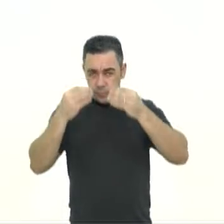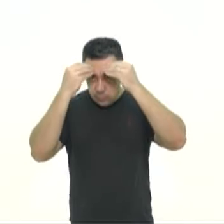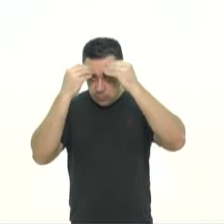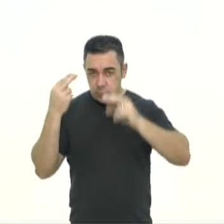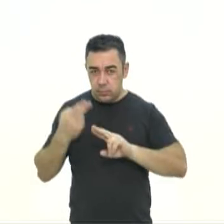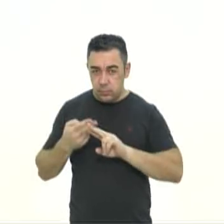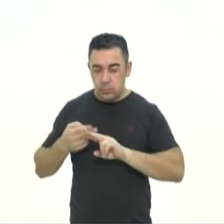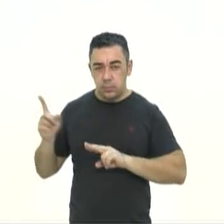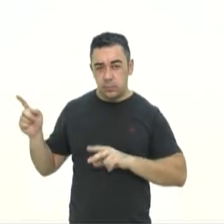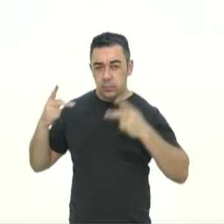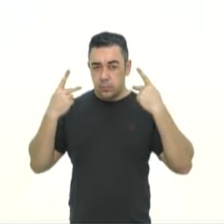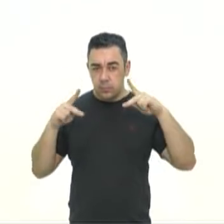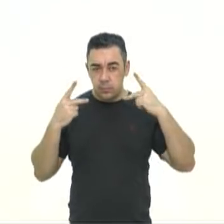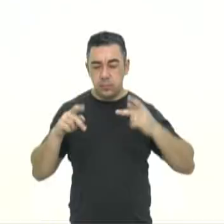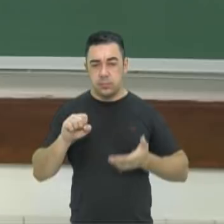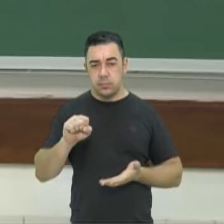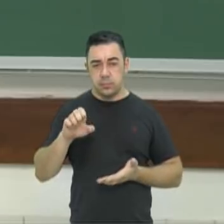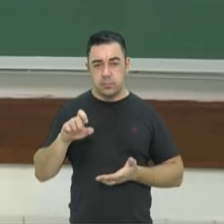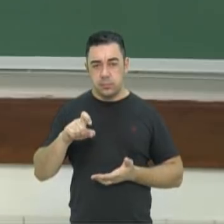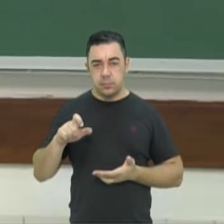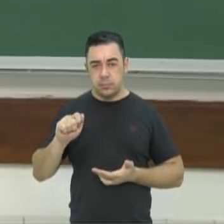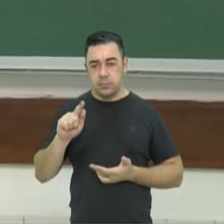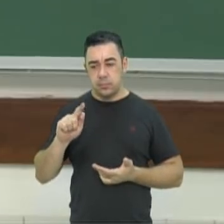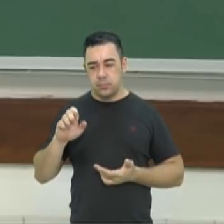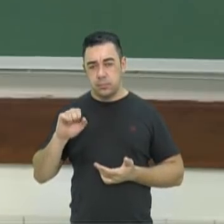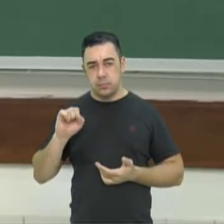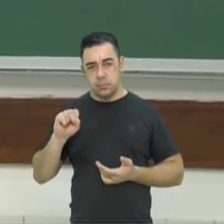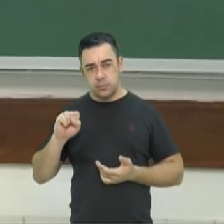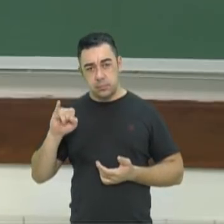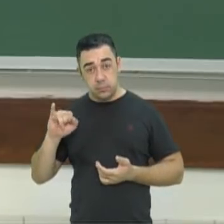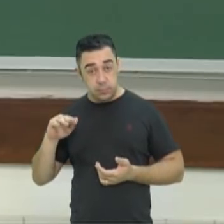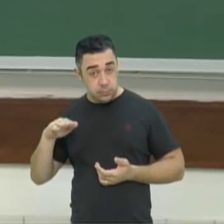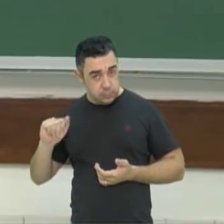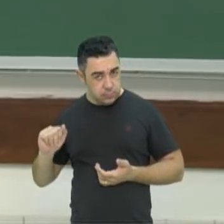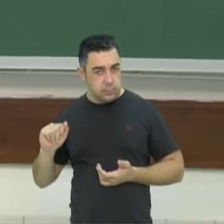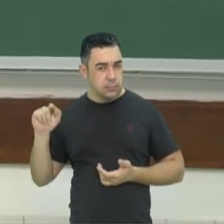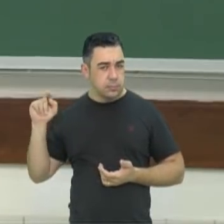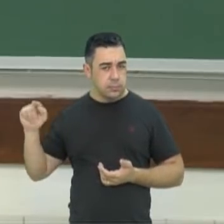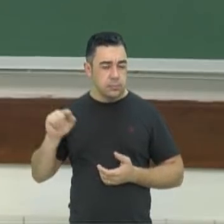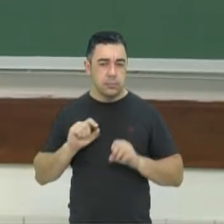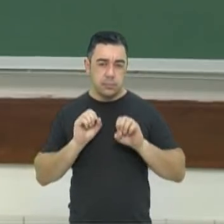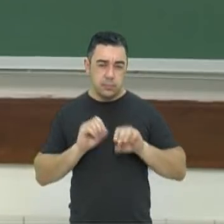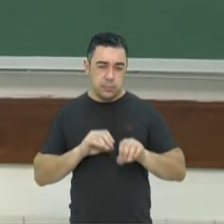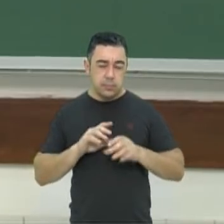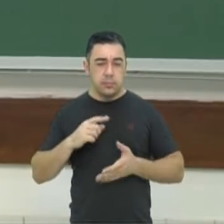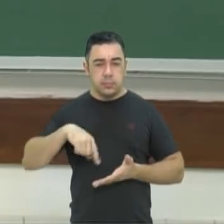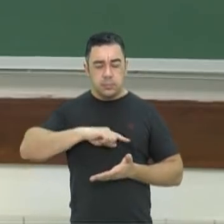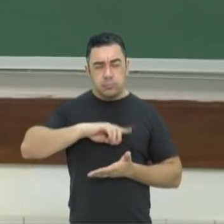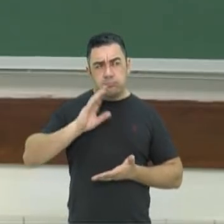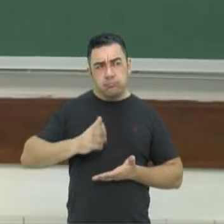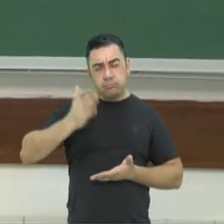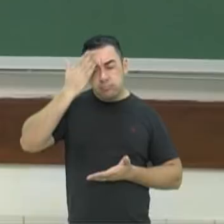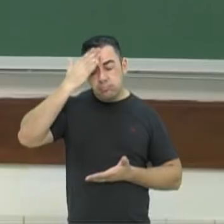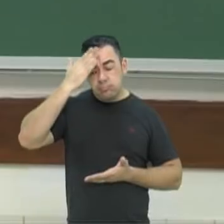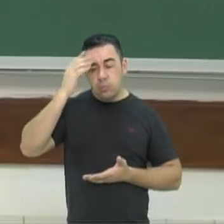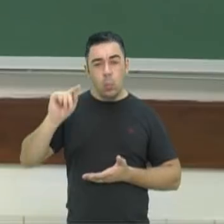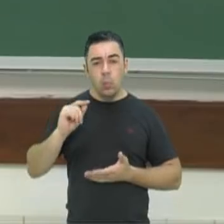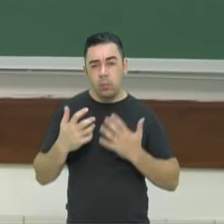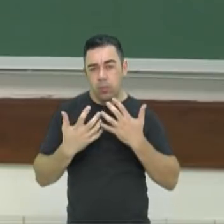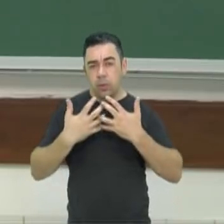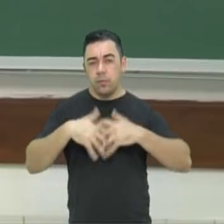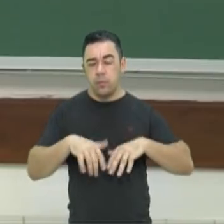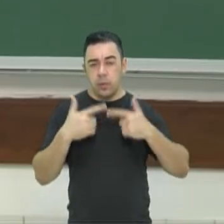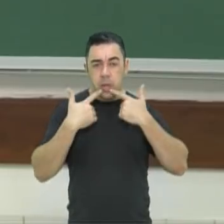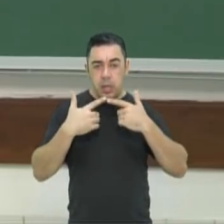sermão da 60ª? Retomamos aí, então, os nossos ensinamentos, né? Aquilo que a gente aprendeu sobre funções